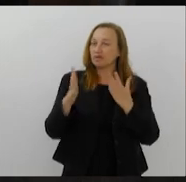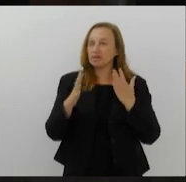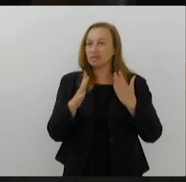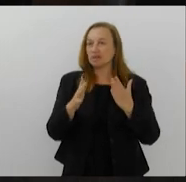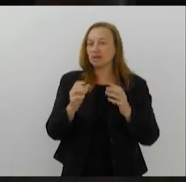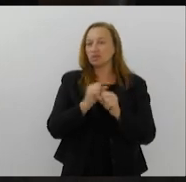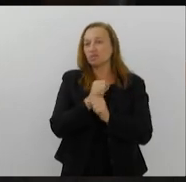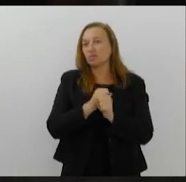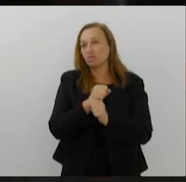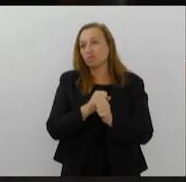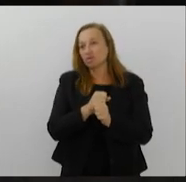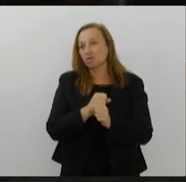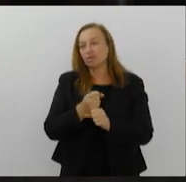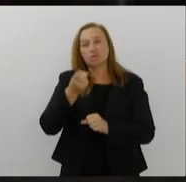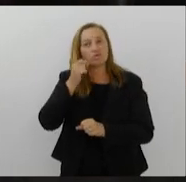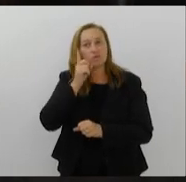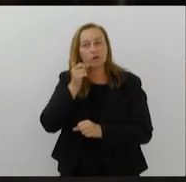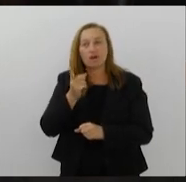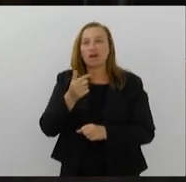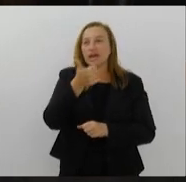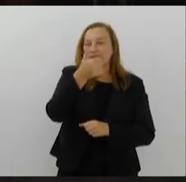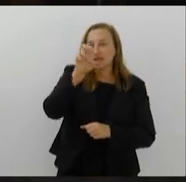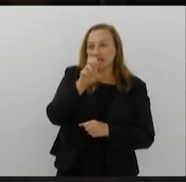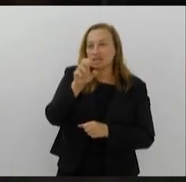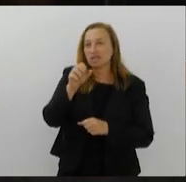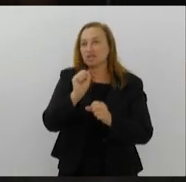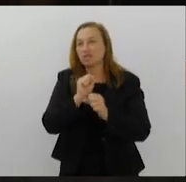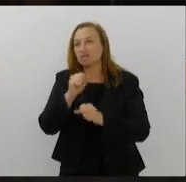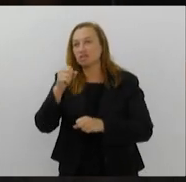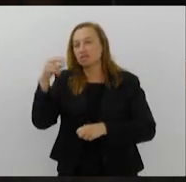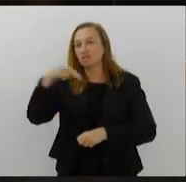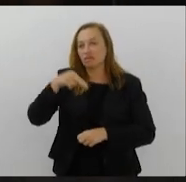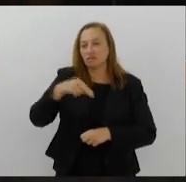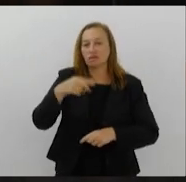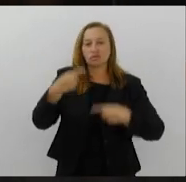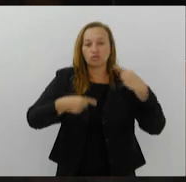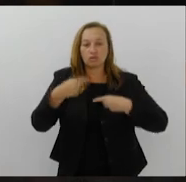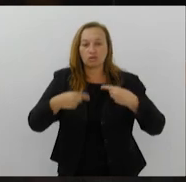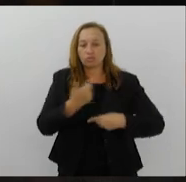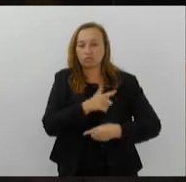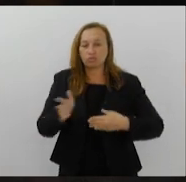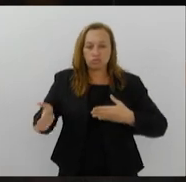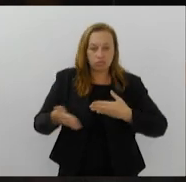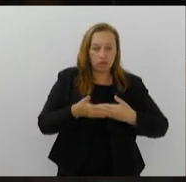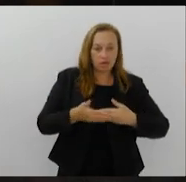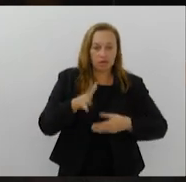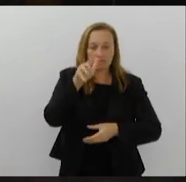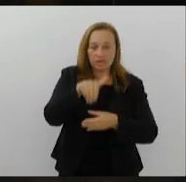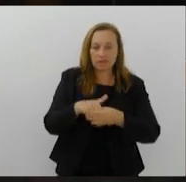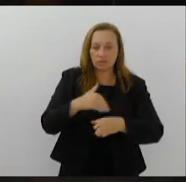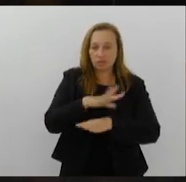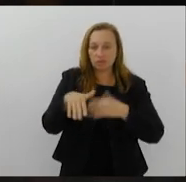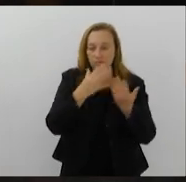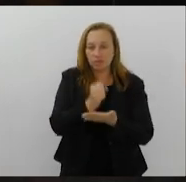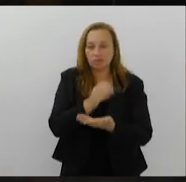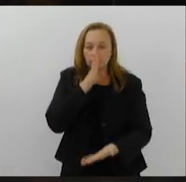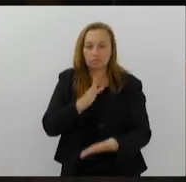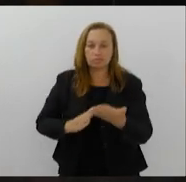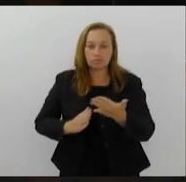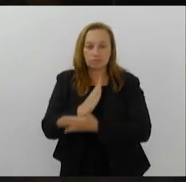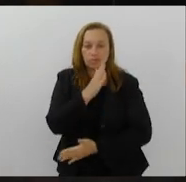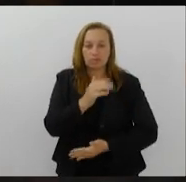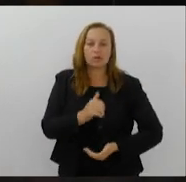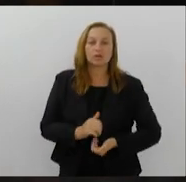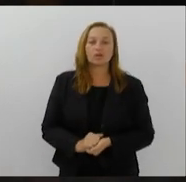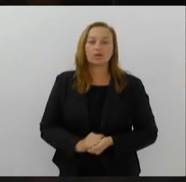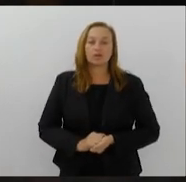de novembro. Em discussão. Não havendo quem queira discutir, encerrada a discussão. Em votação, senhores que aprovam, permaneçam